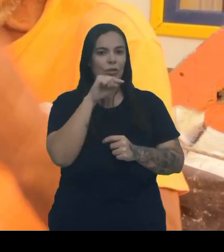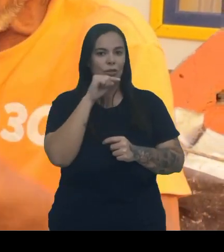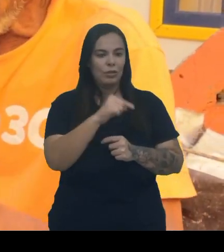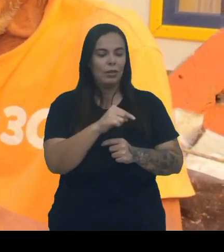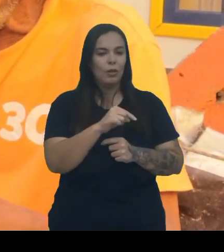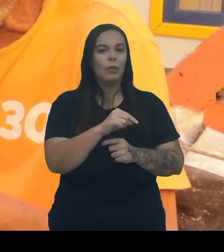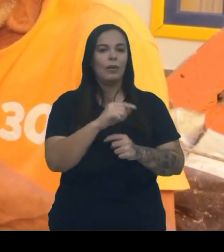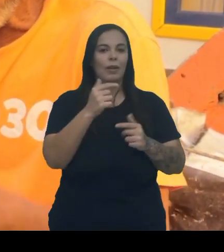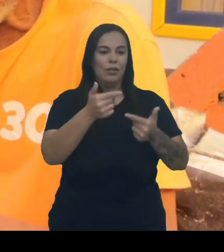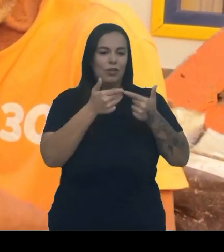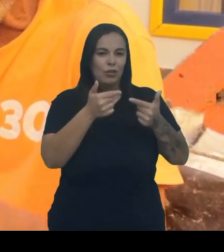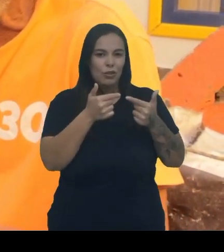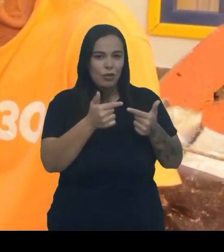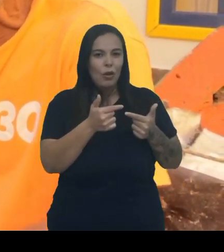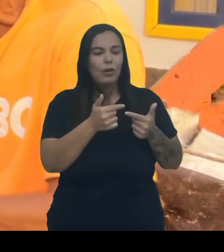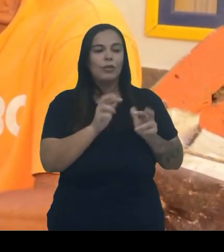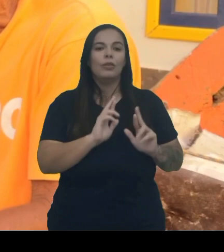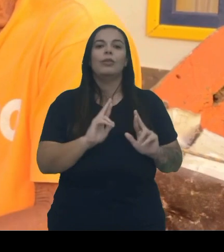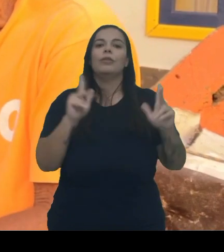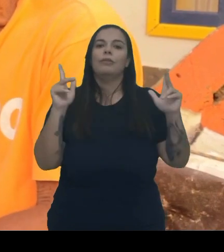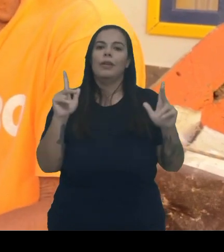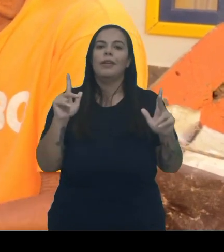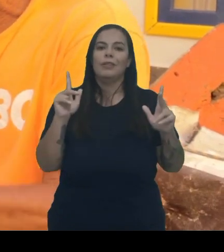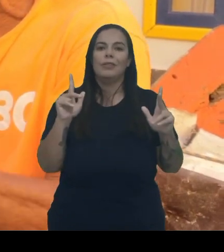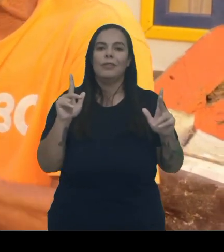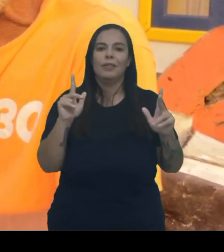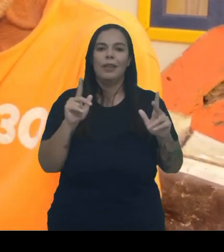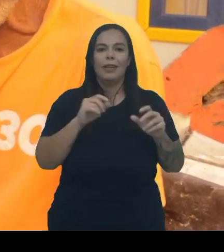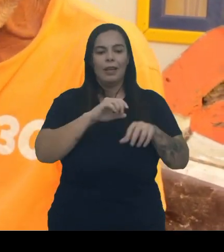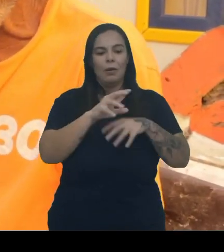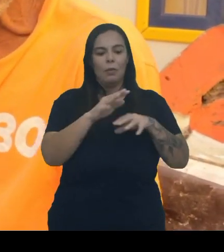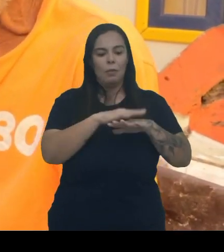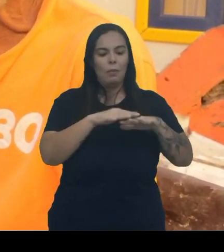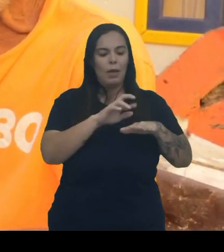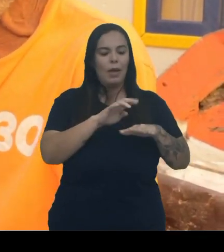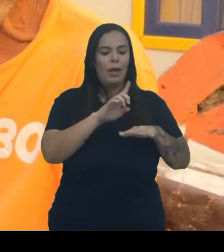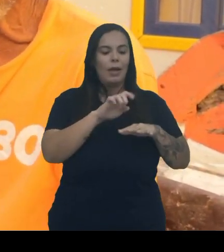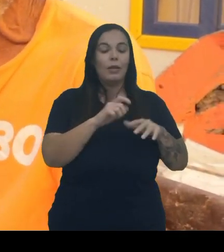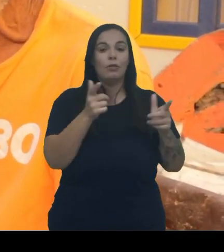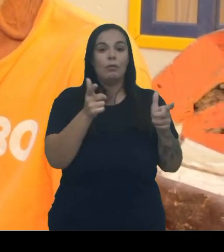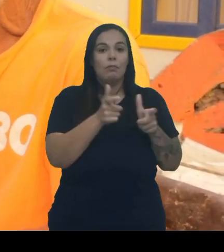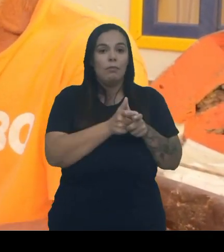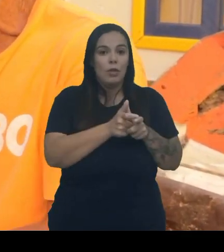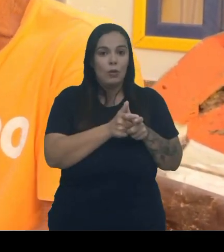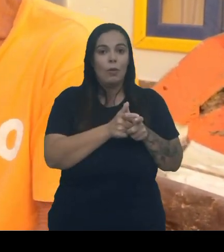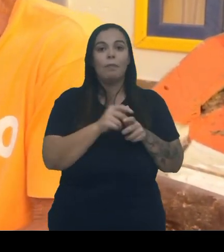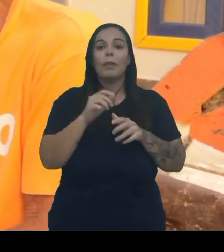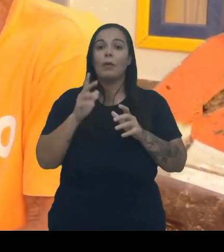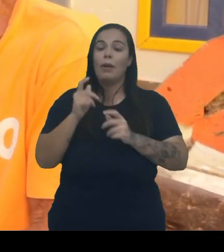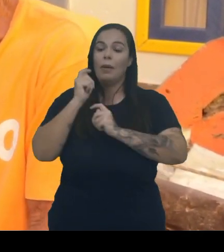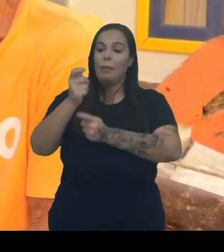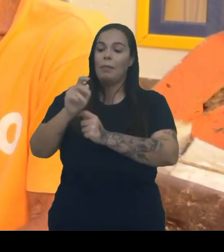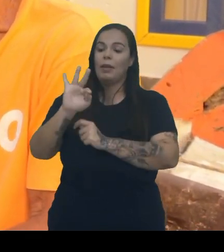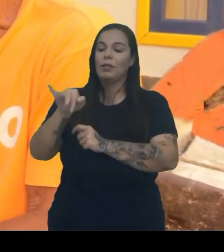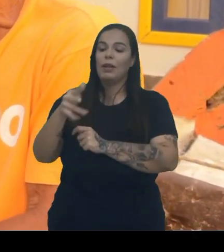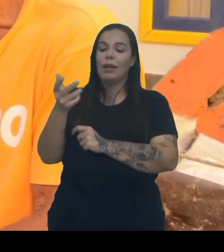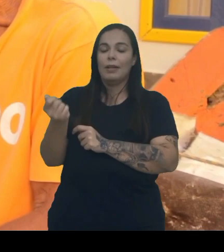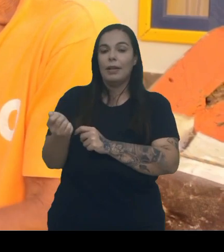a pesca de lança, sorte, era diferente. Era com essa rede menor, chamava-se rede lança. A pesca da